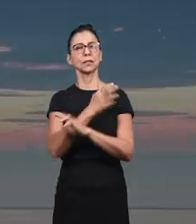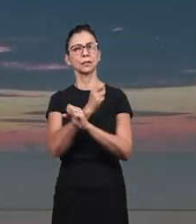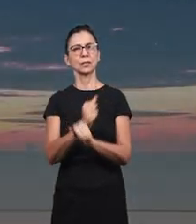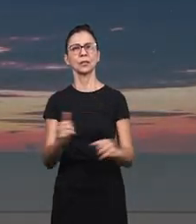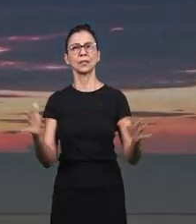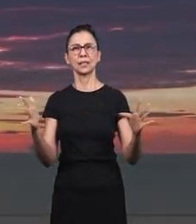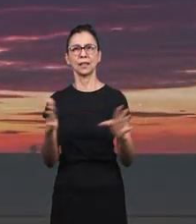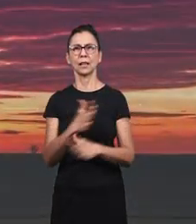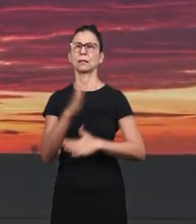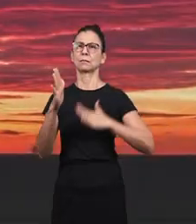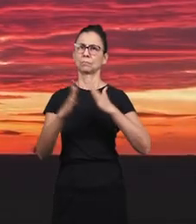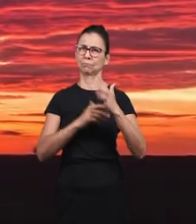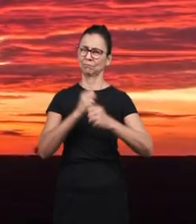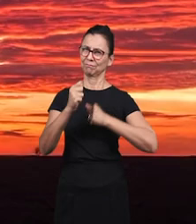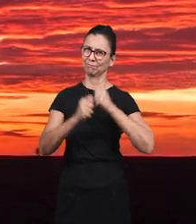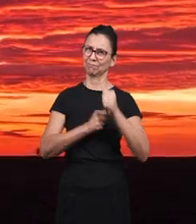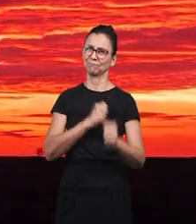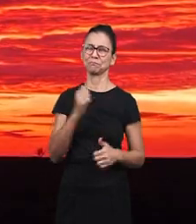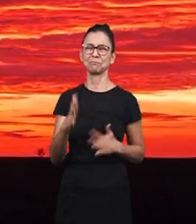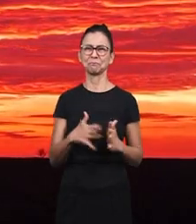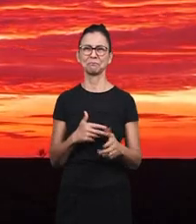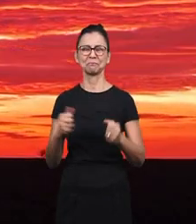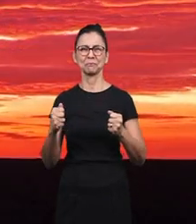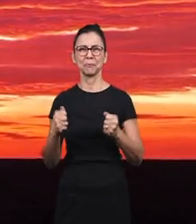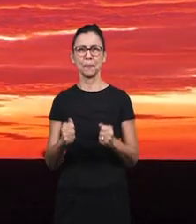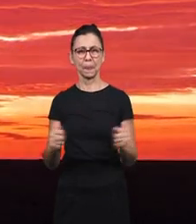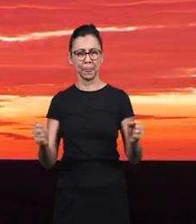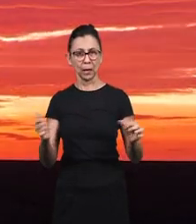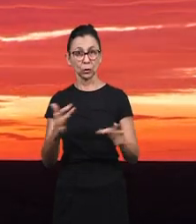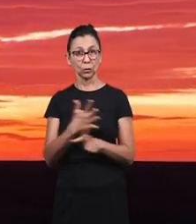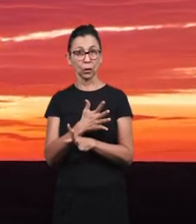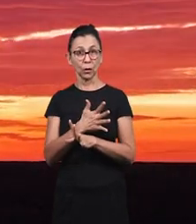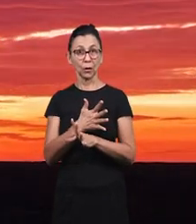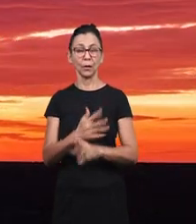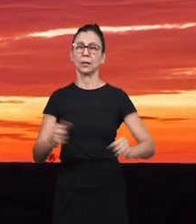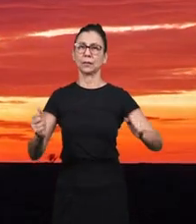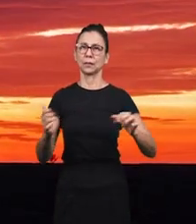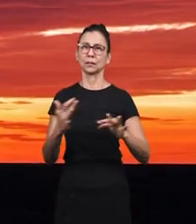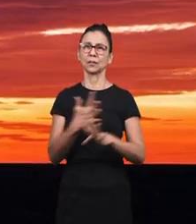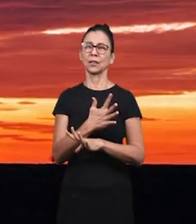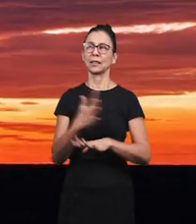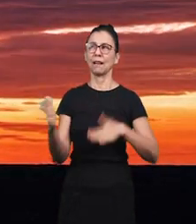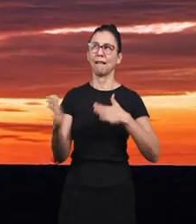aleluia. Glória, glória, aleluia.